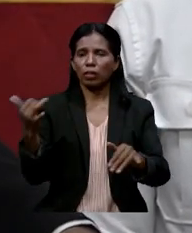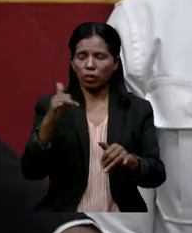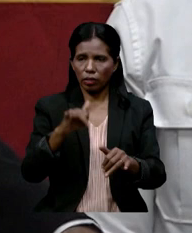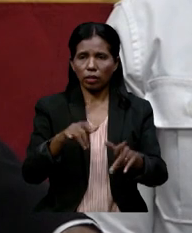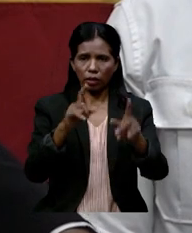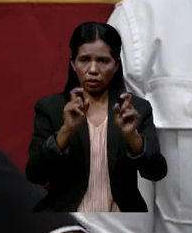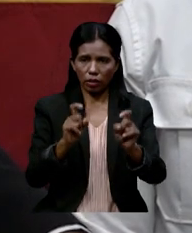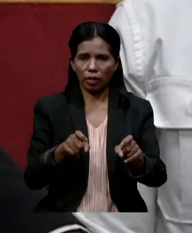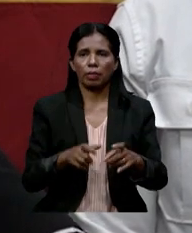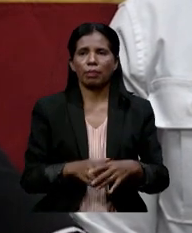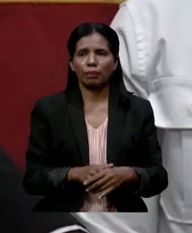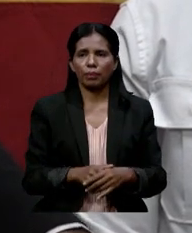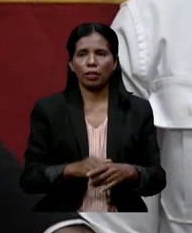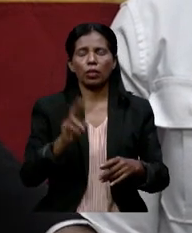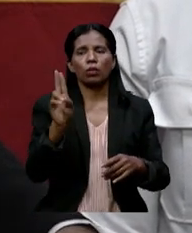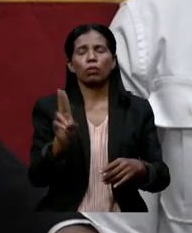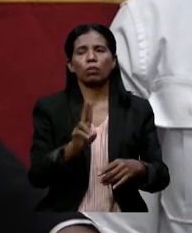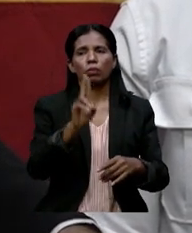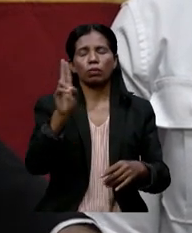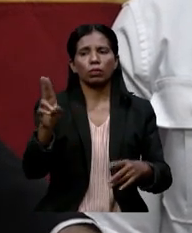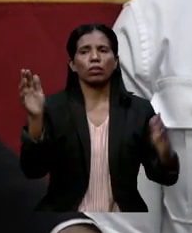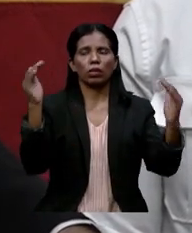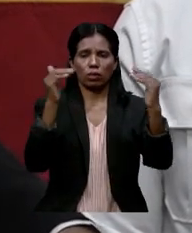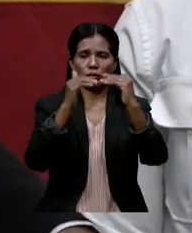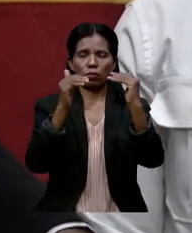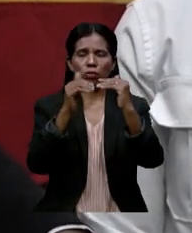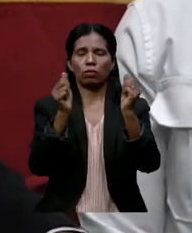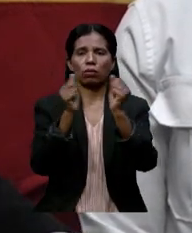Tenge utiliza li u dialogu,